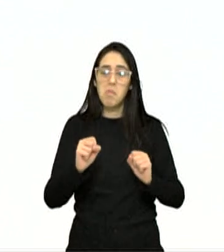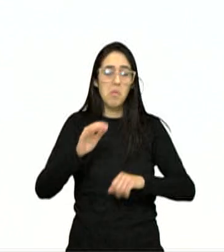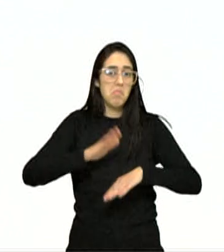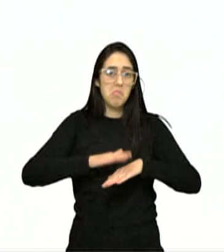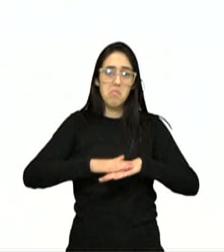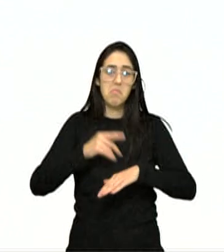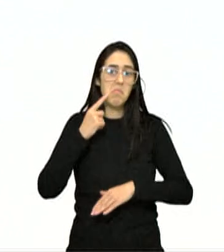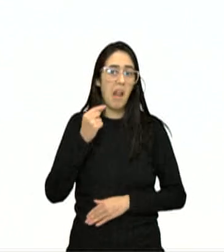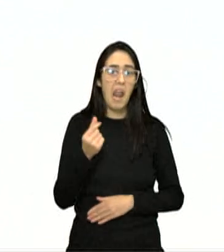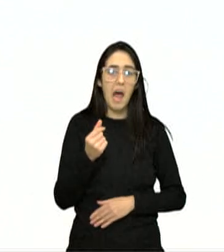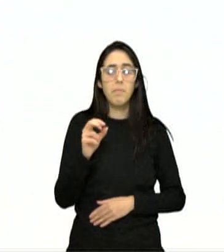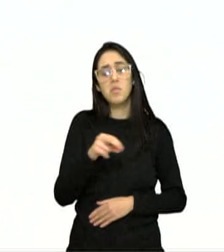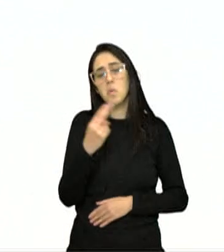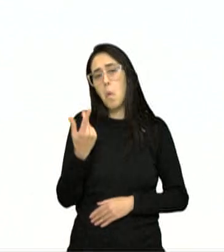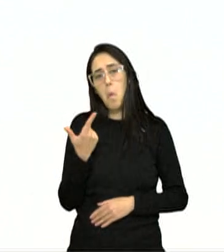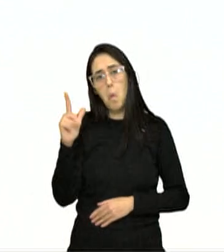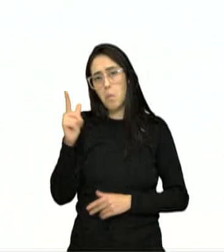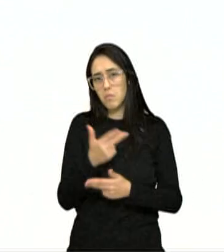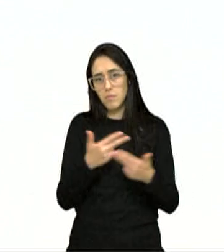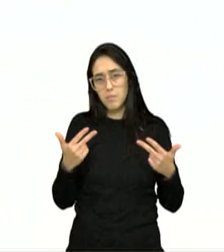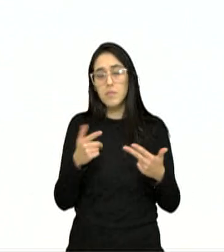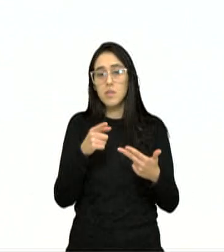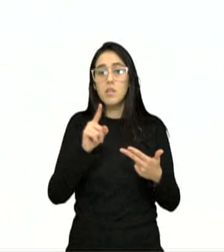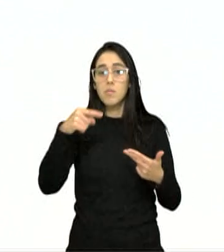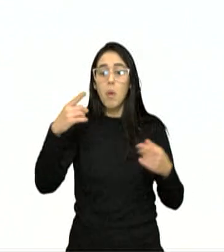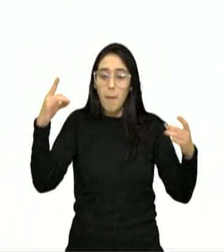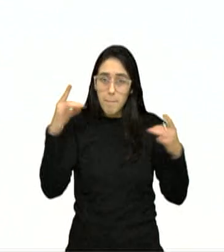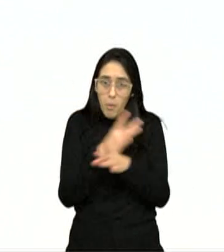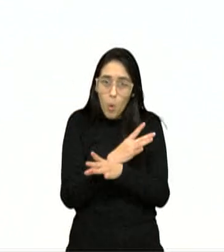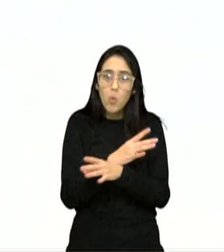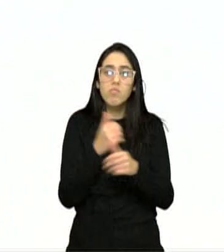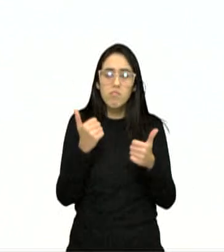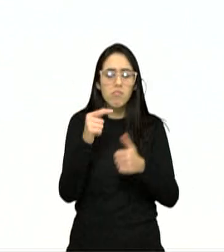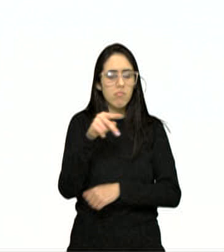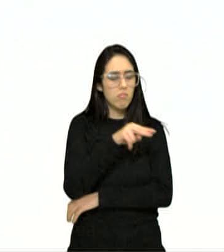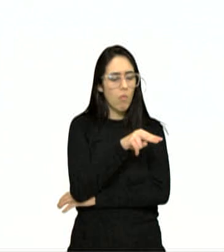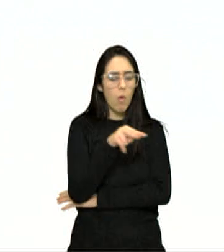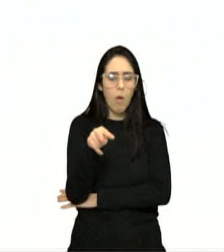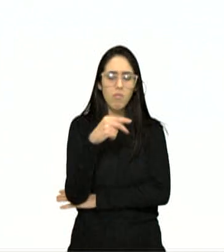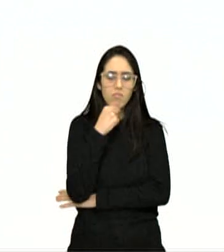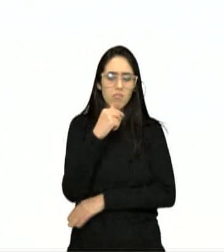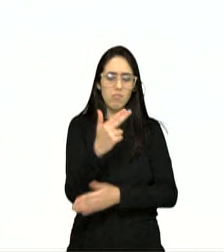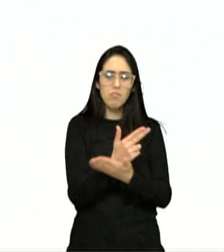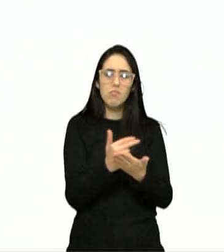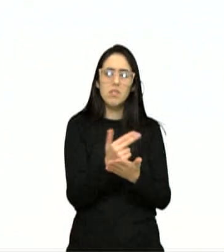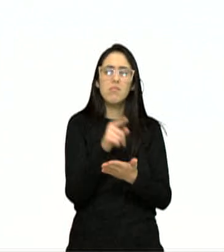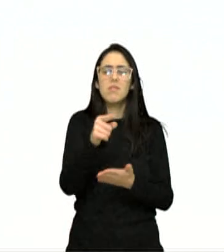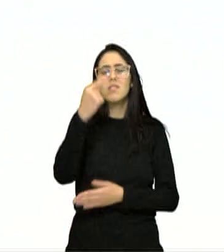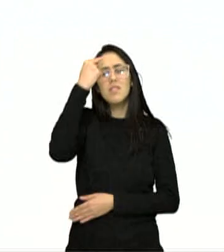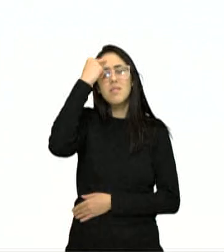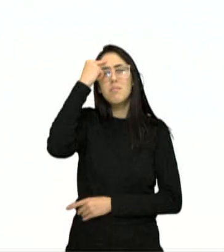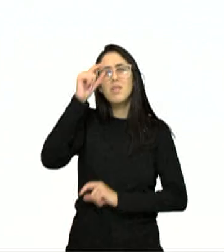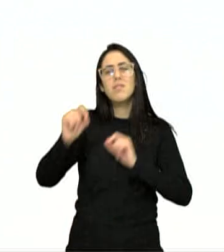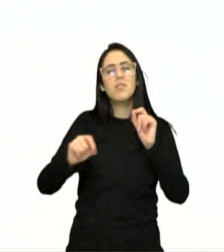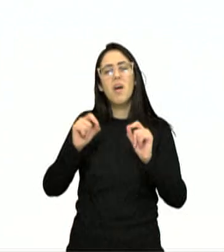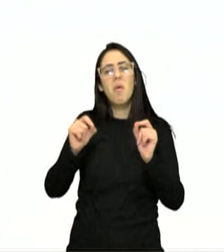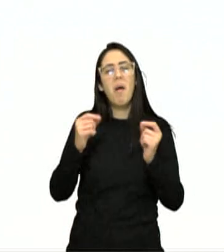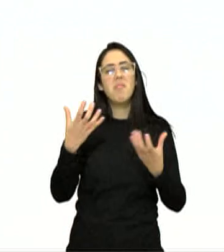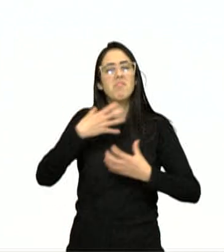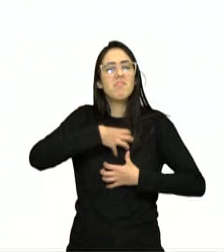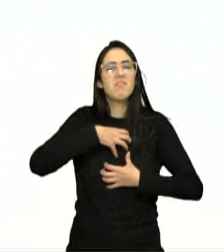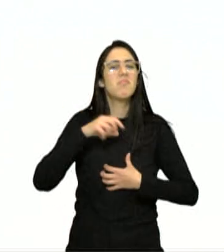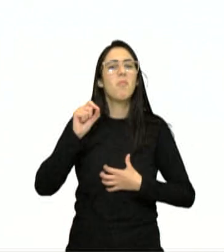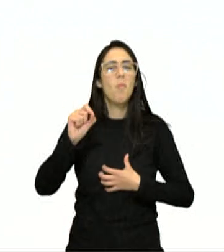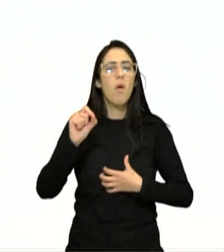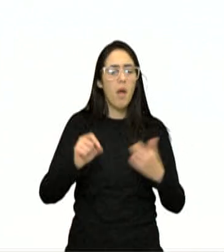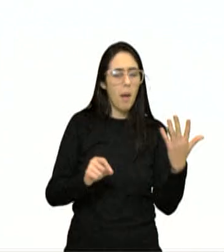ou outro material. Depois de pronto, observe seu desenho e descreva o que te faz pensar quando você associa